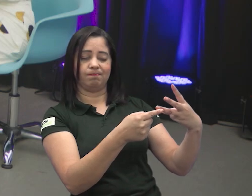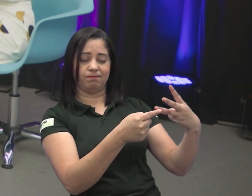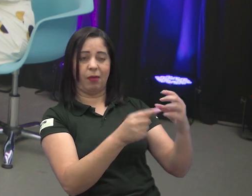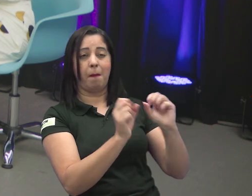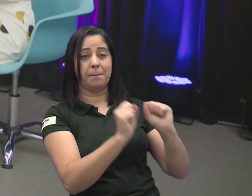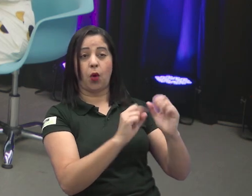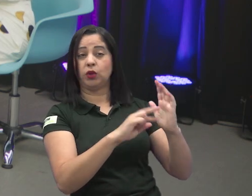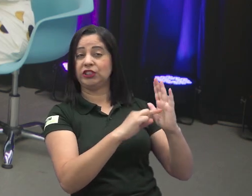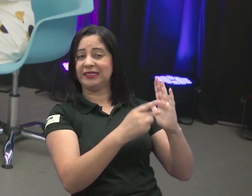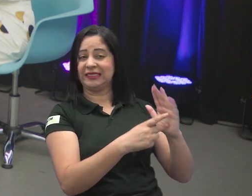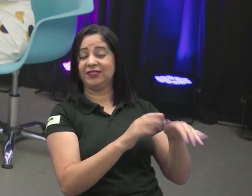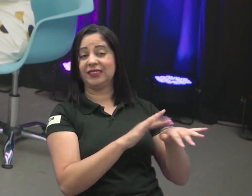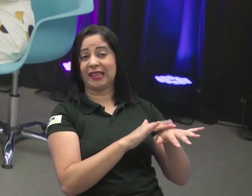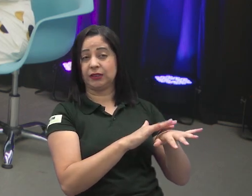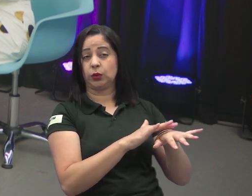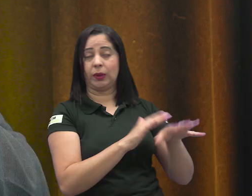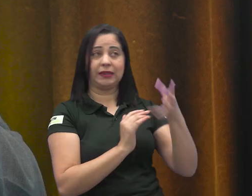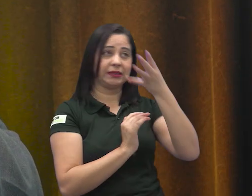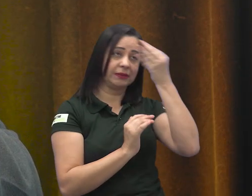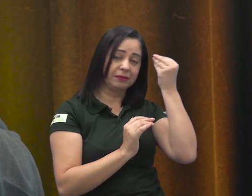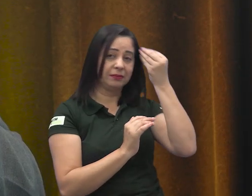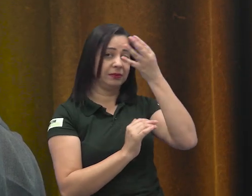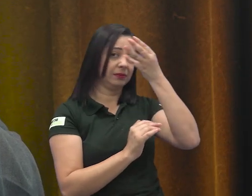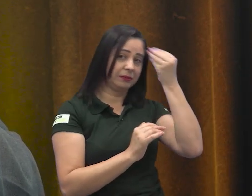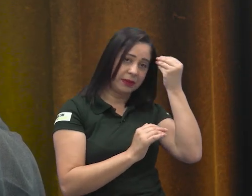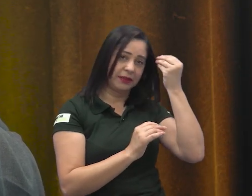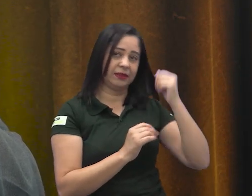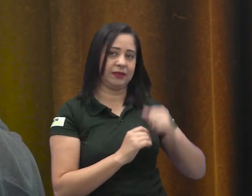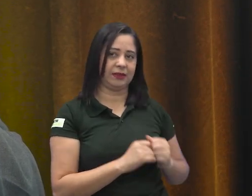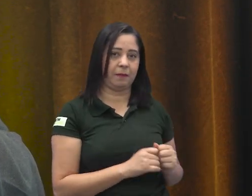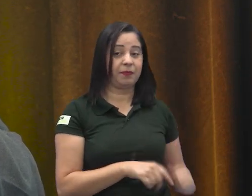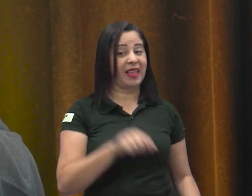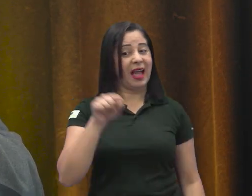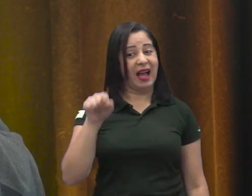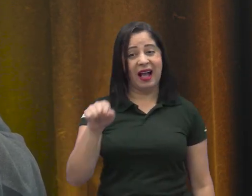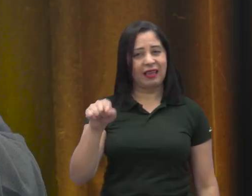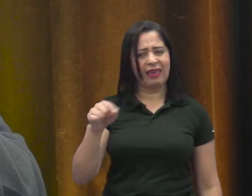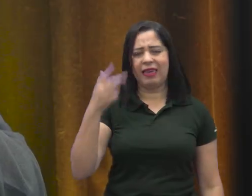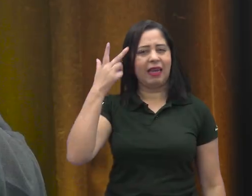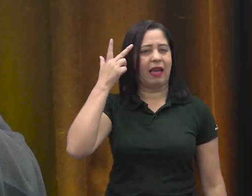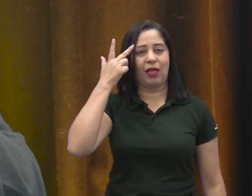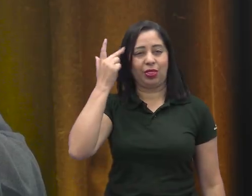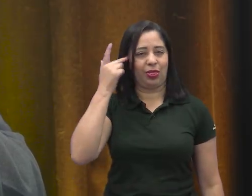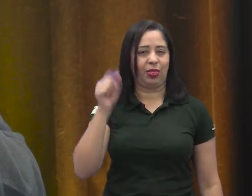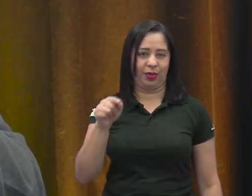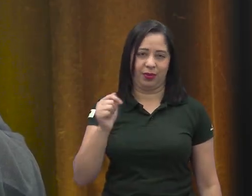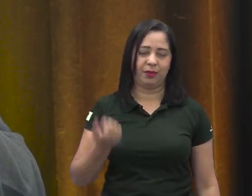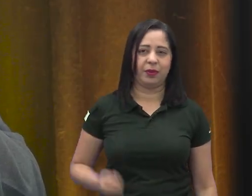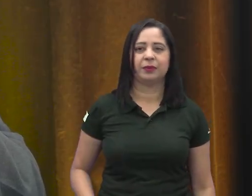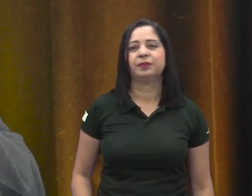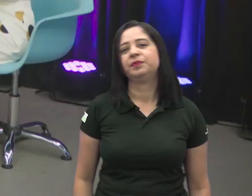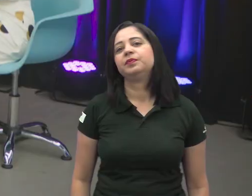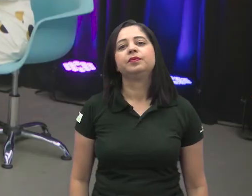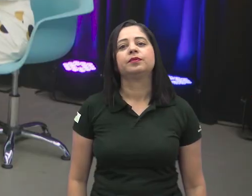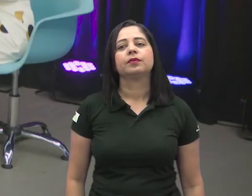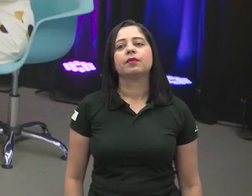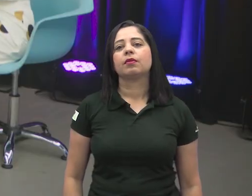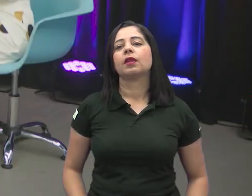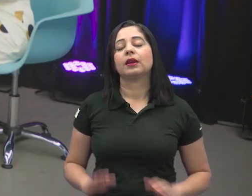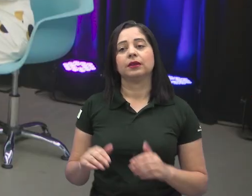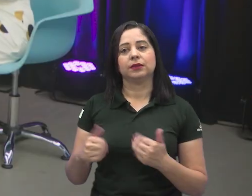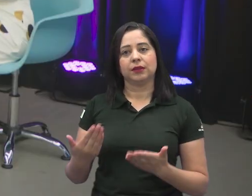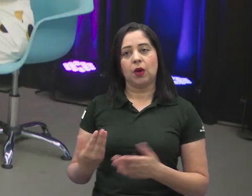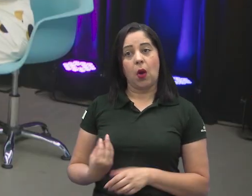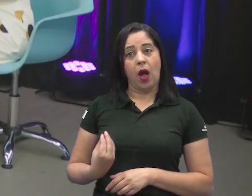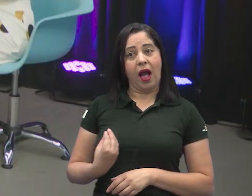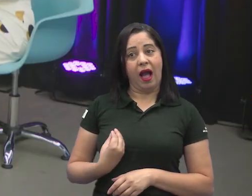são sinais precoces, que não aparecem no esquecimento benigno da idade. E assim, o estilo de vida